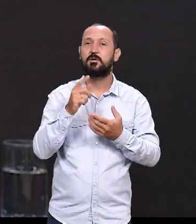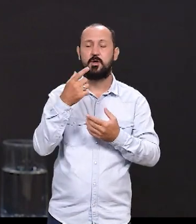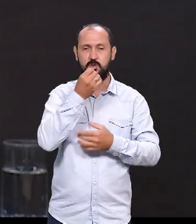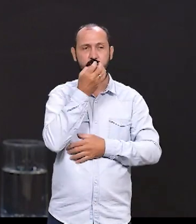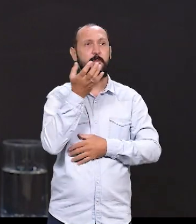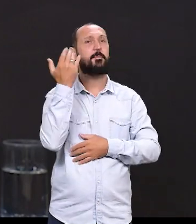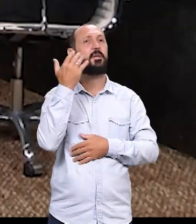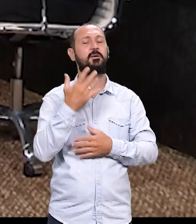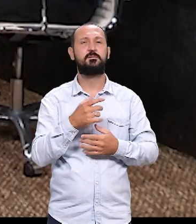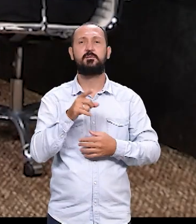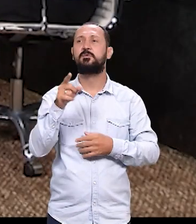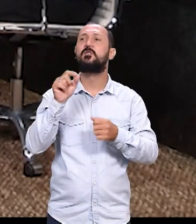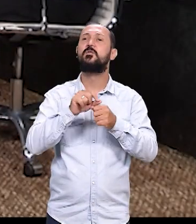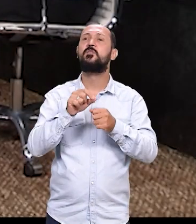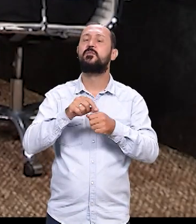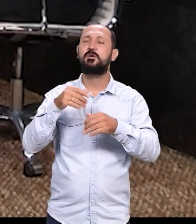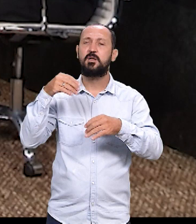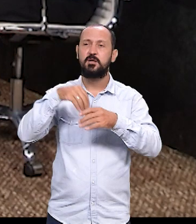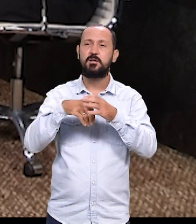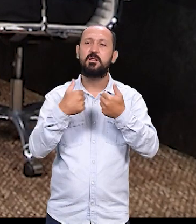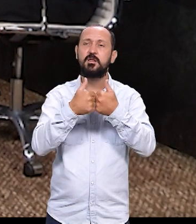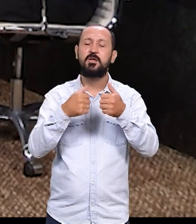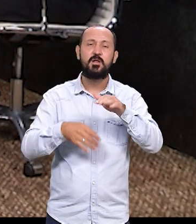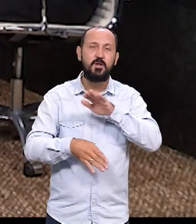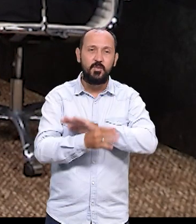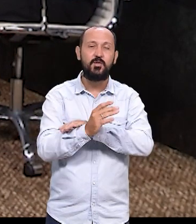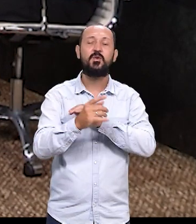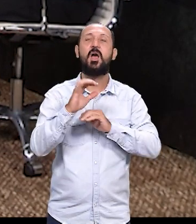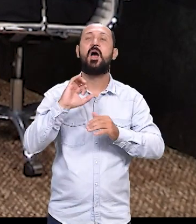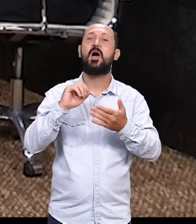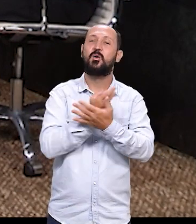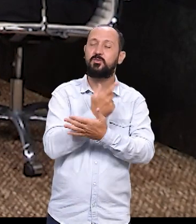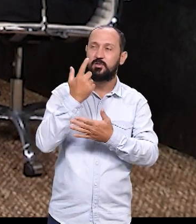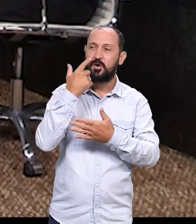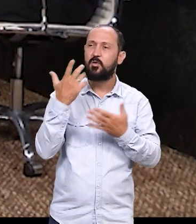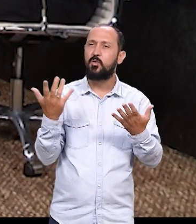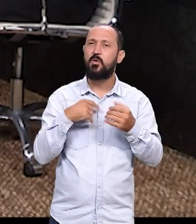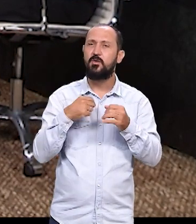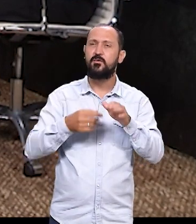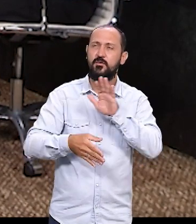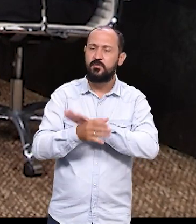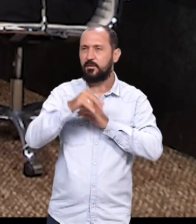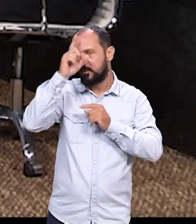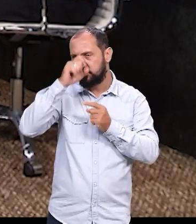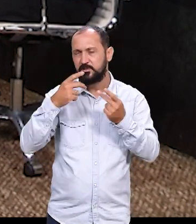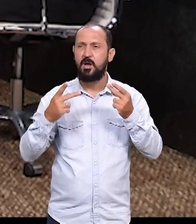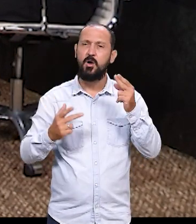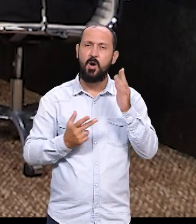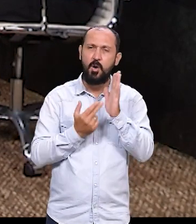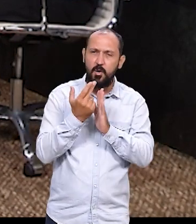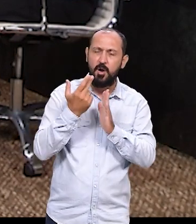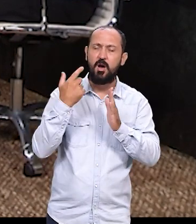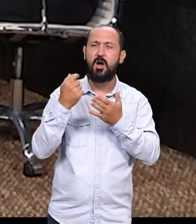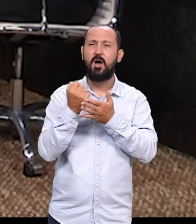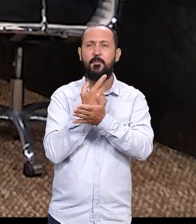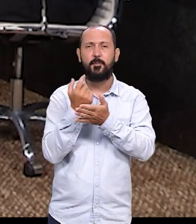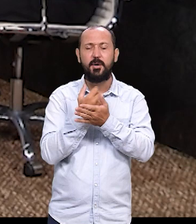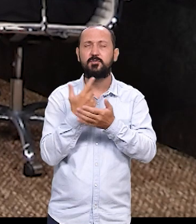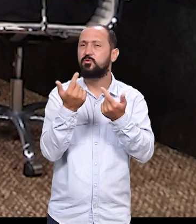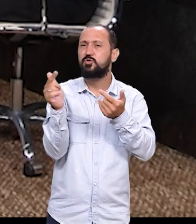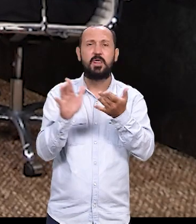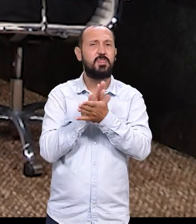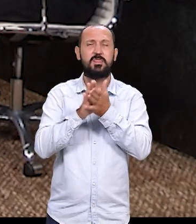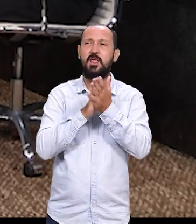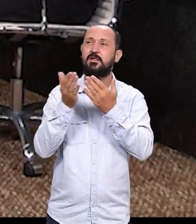expliquei os motivos tal ela falou eu tava bem não sei o que fui fazer Naquele ônibus acabou que Fez o diagnóstico e aí eu tive que agora vi para Hospital